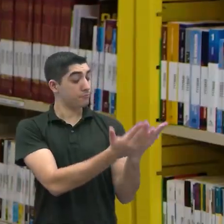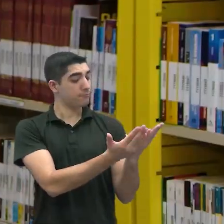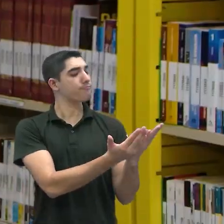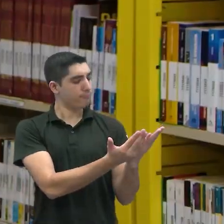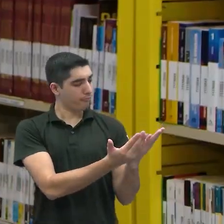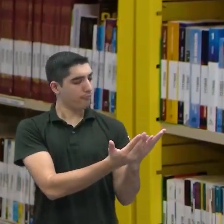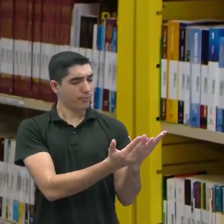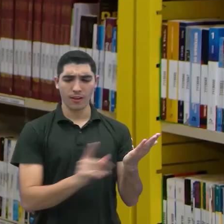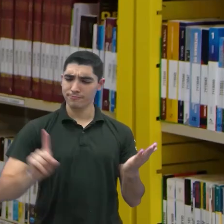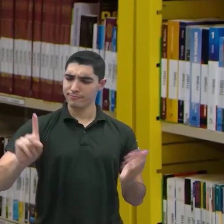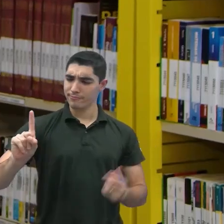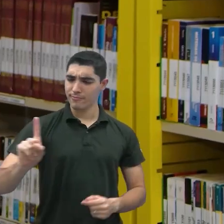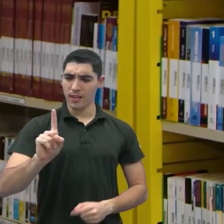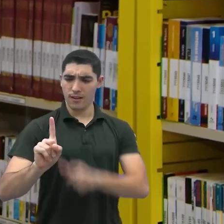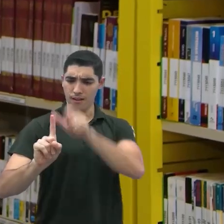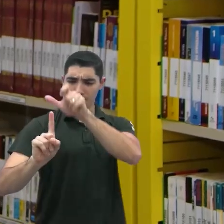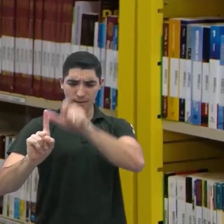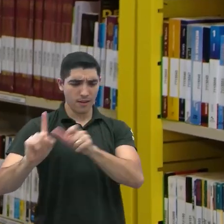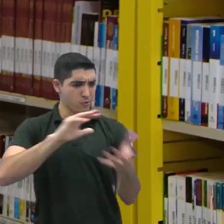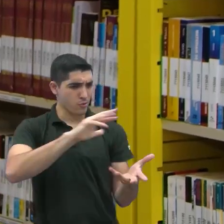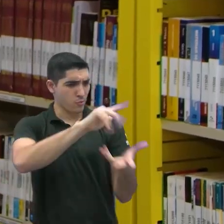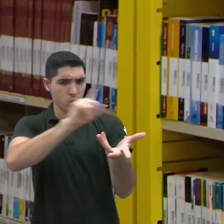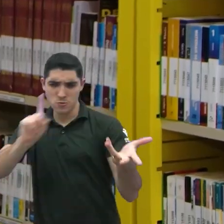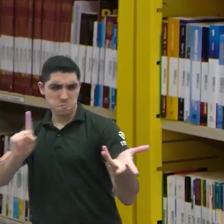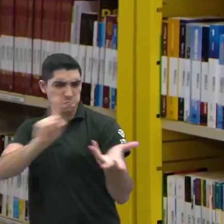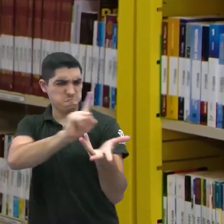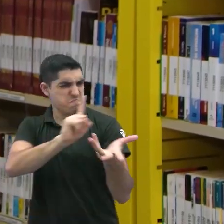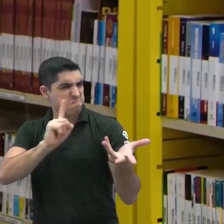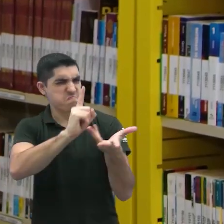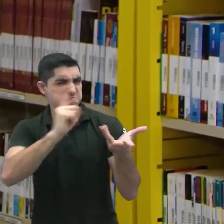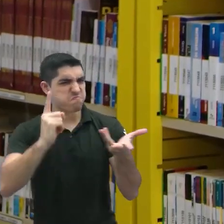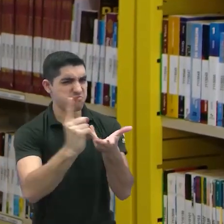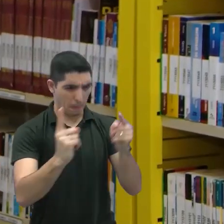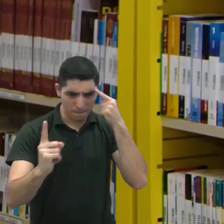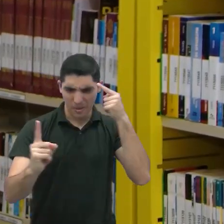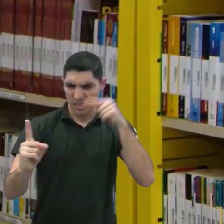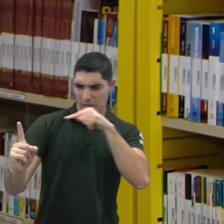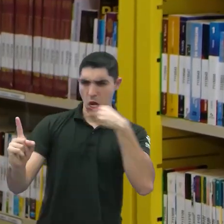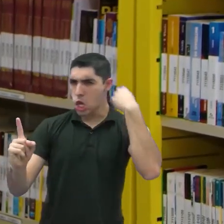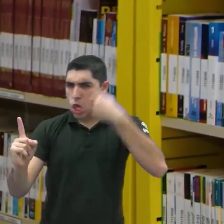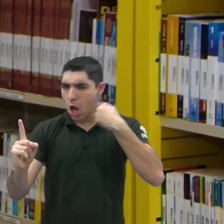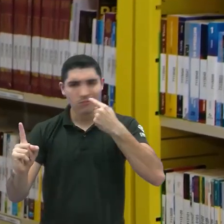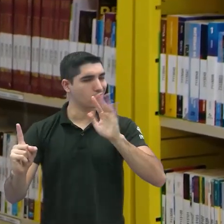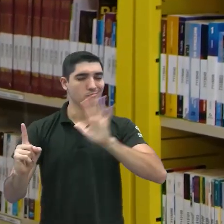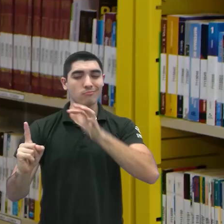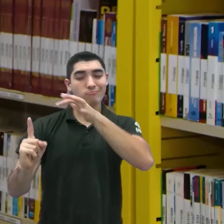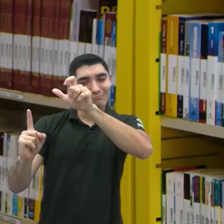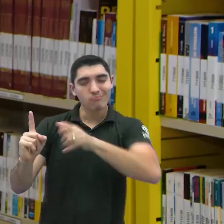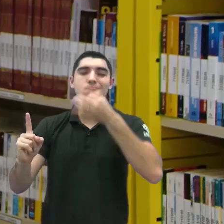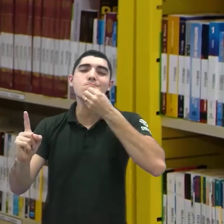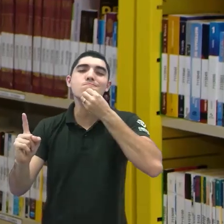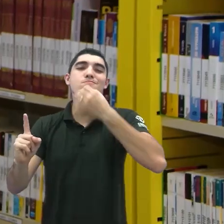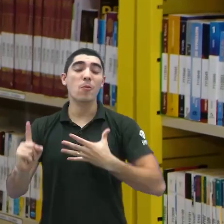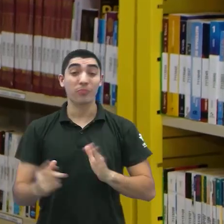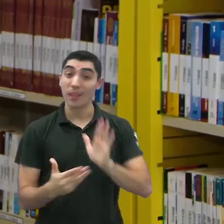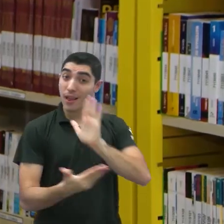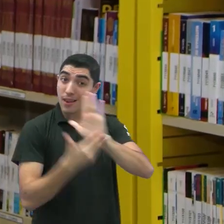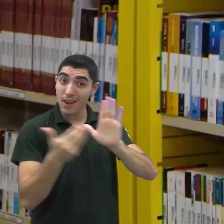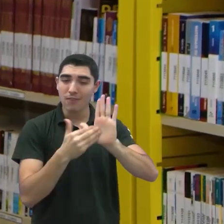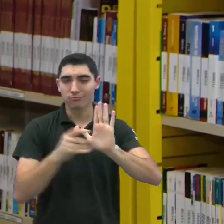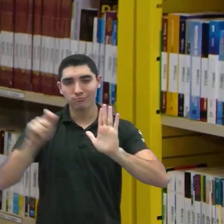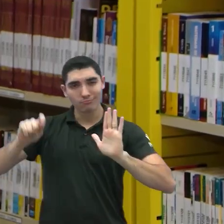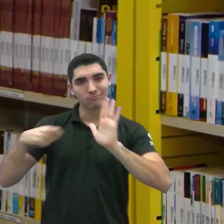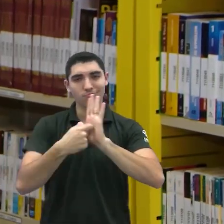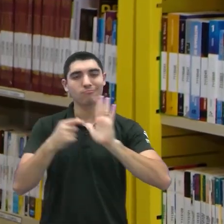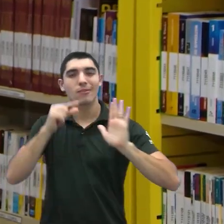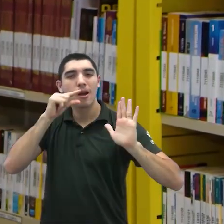Ele o mundo percorreu, e se dizem que foi louco, com bom juízo morreu. Esse trecho é do livro Dom Quixote,